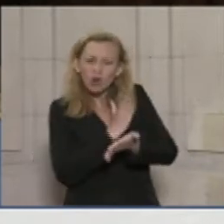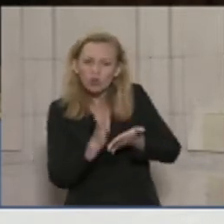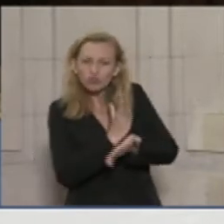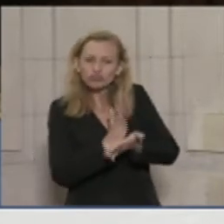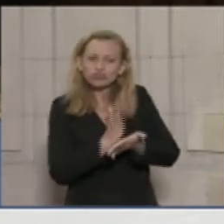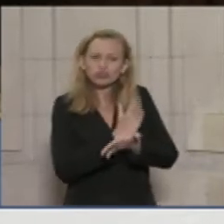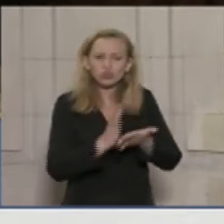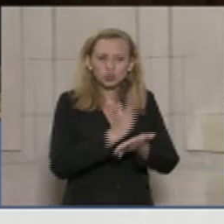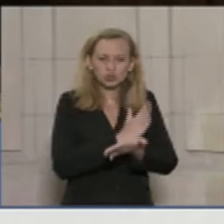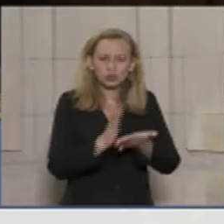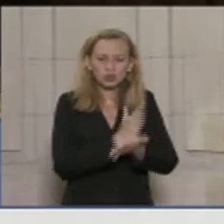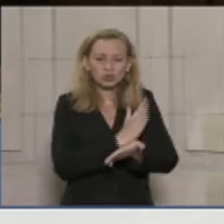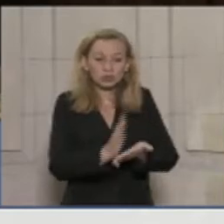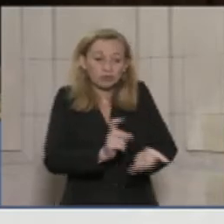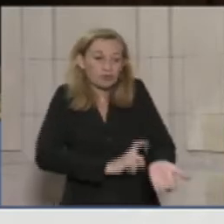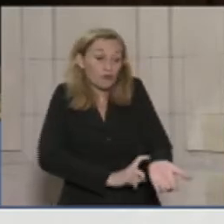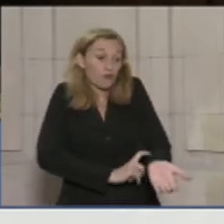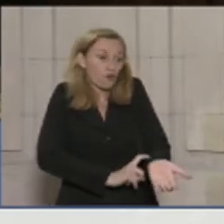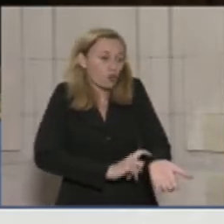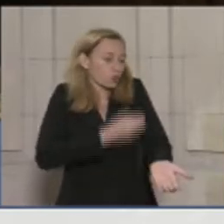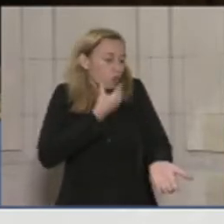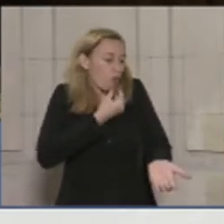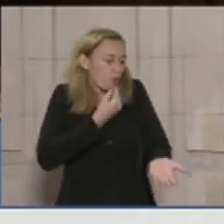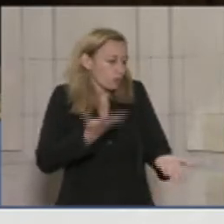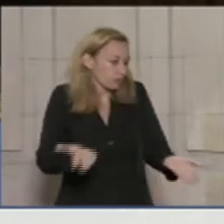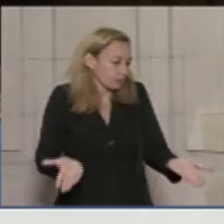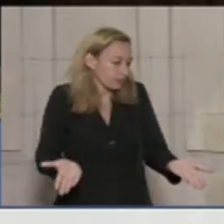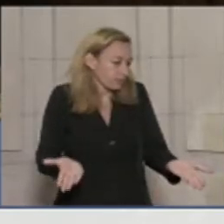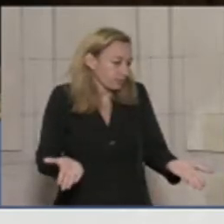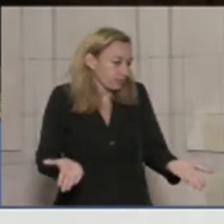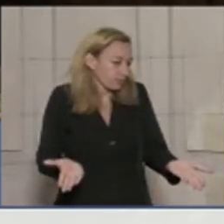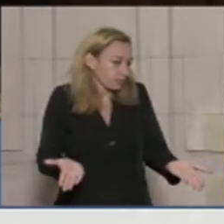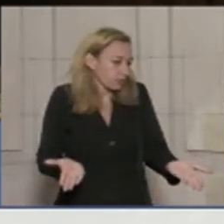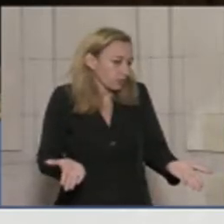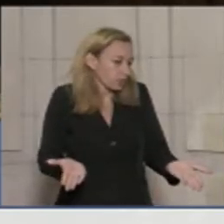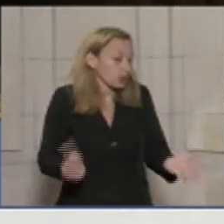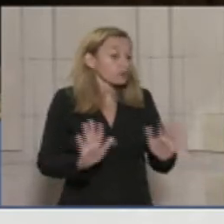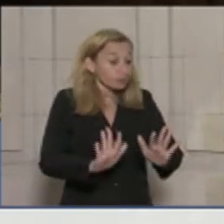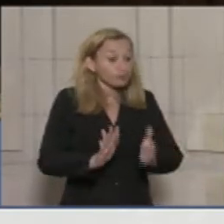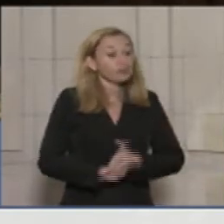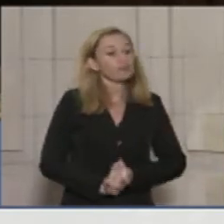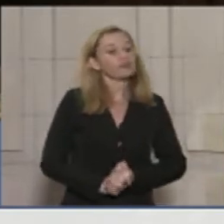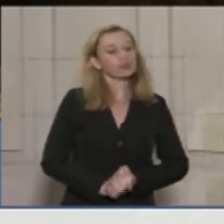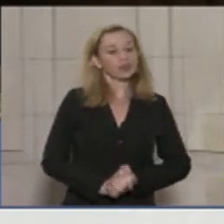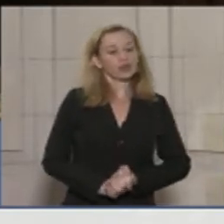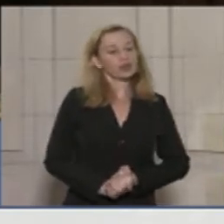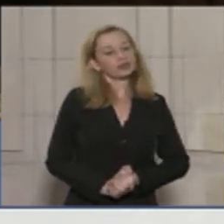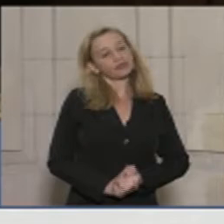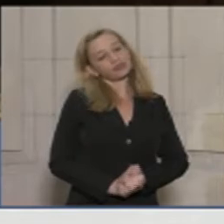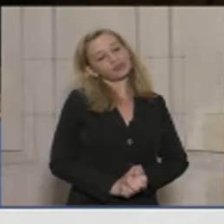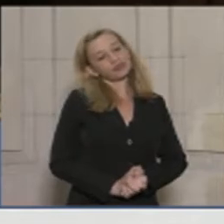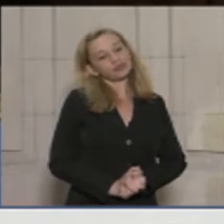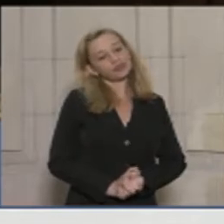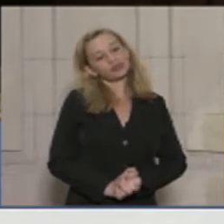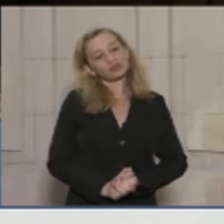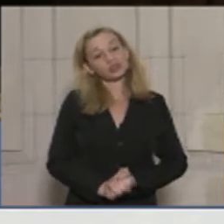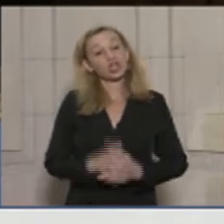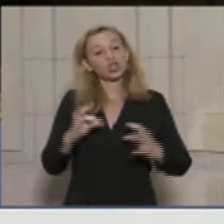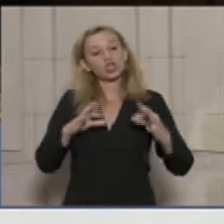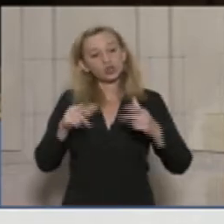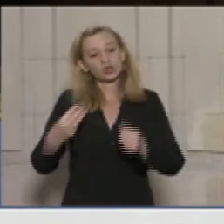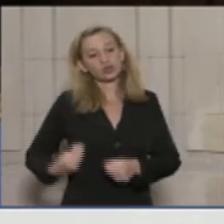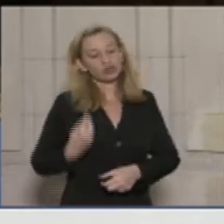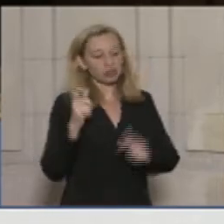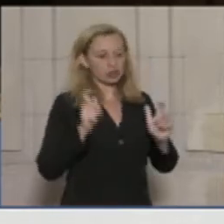que nada mais é, ainda partindo da questão, senhor presidente, e todos aqui